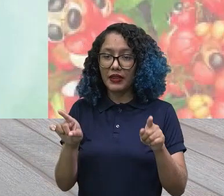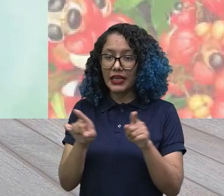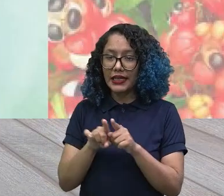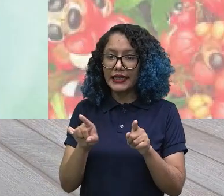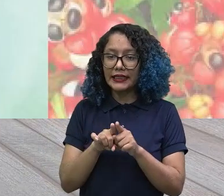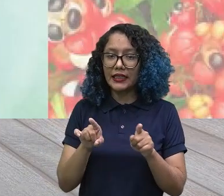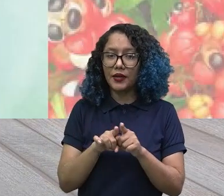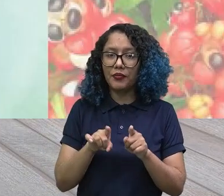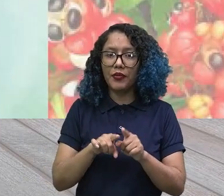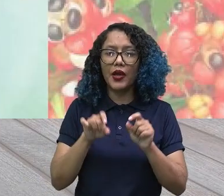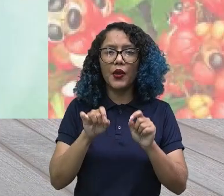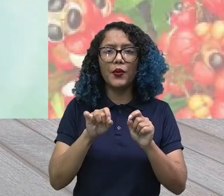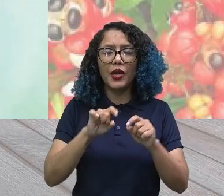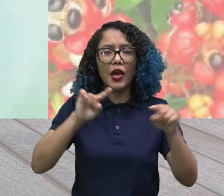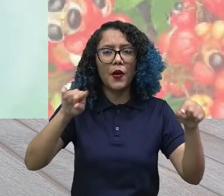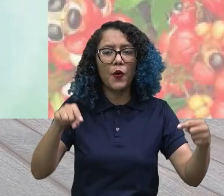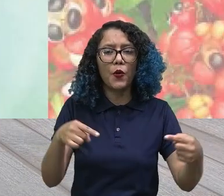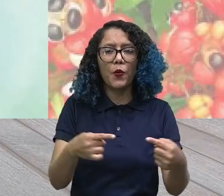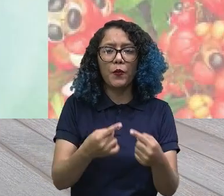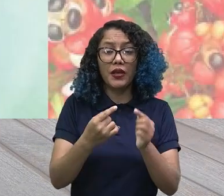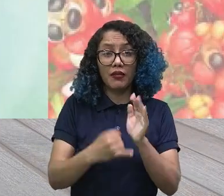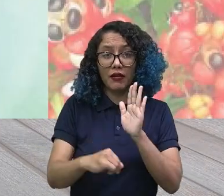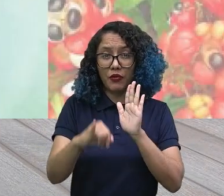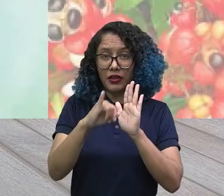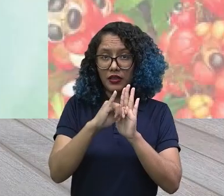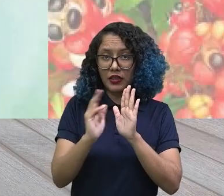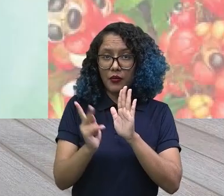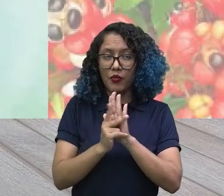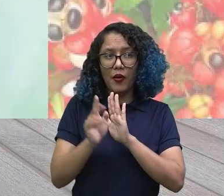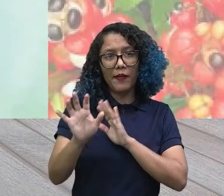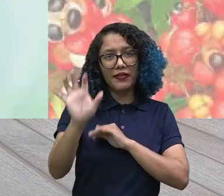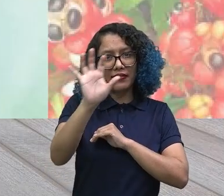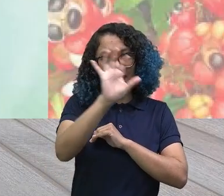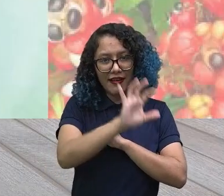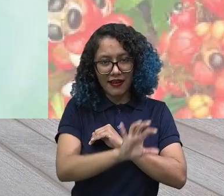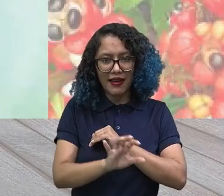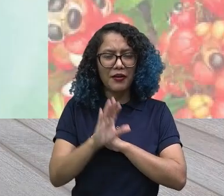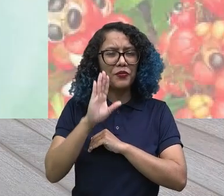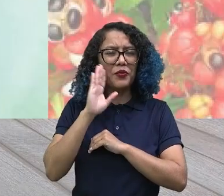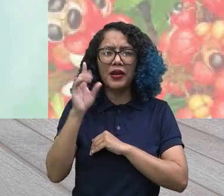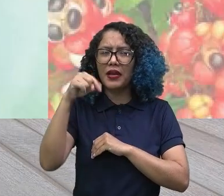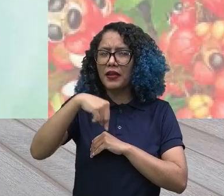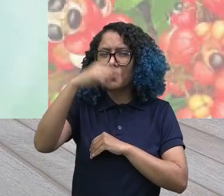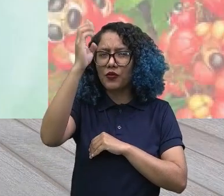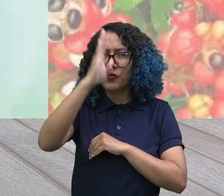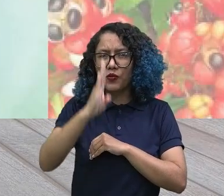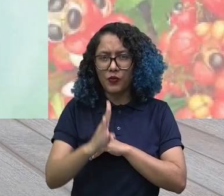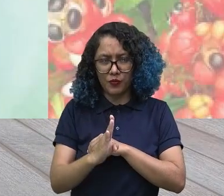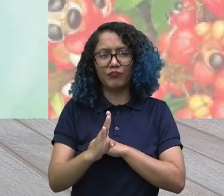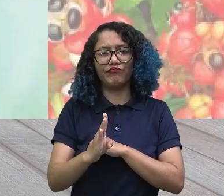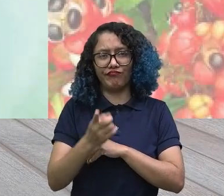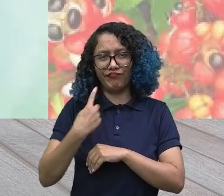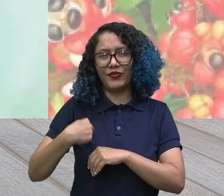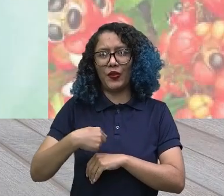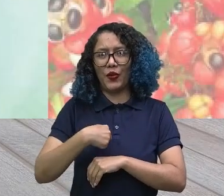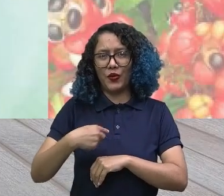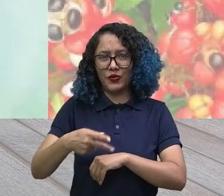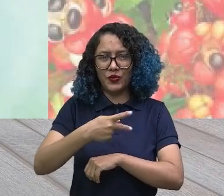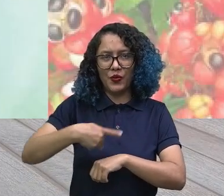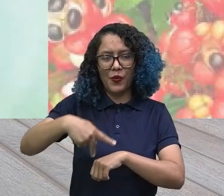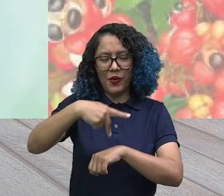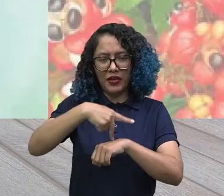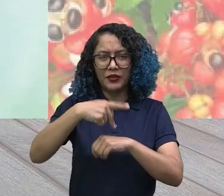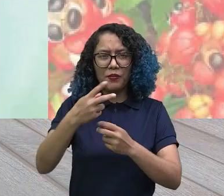uma certa forma, a identidade da região, principalmente no nosso país, gente, onde a gente observa essa